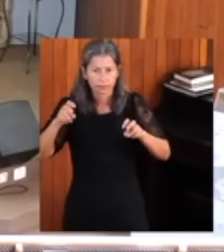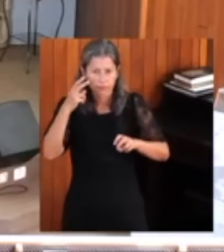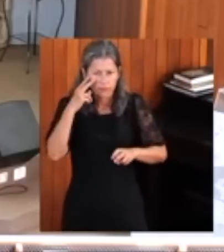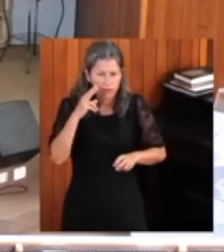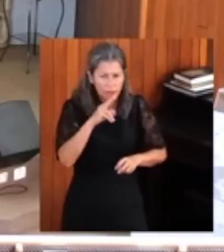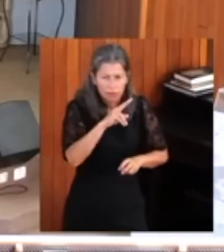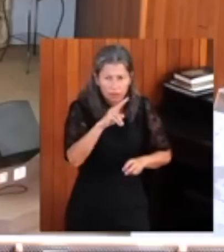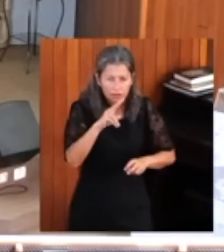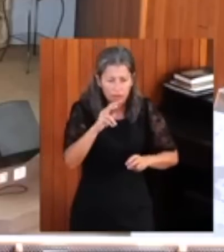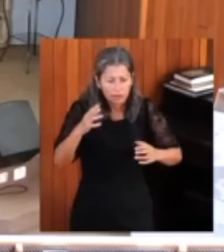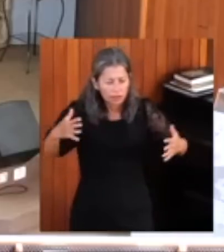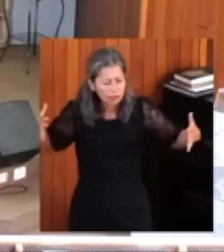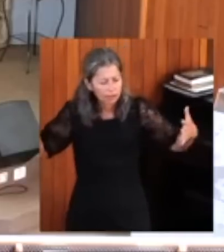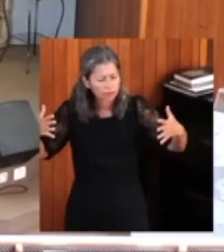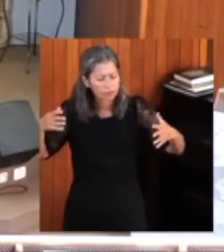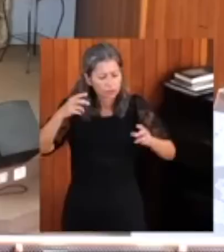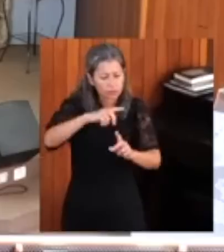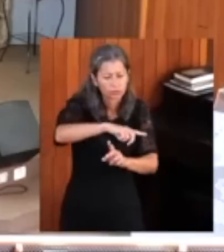ali